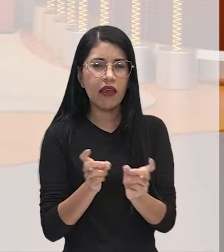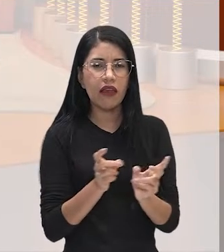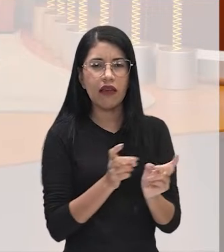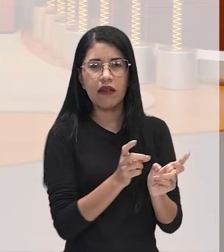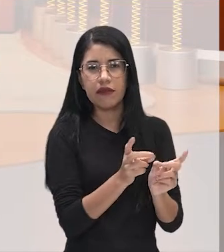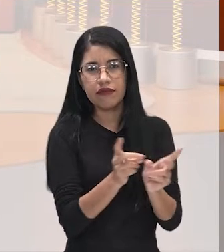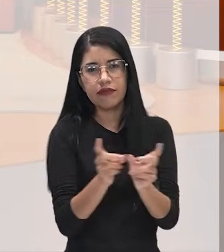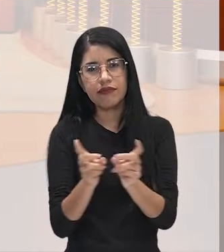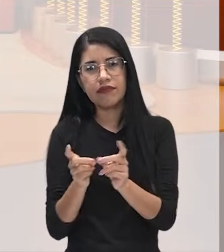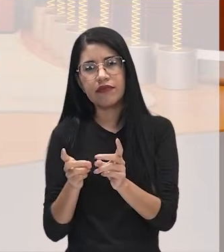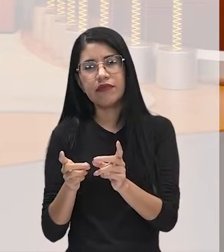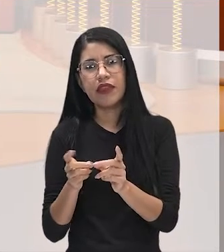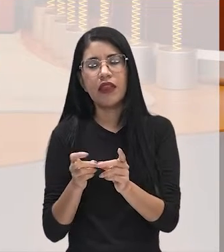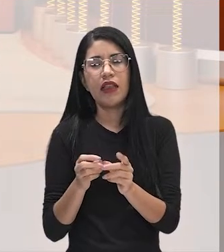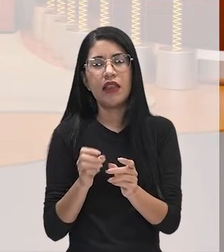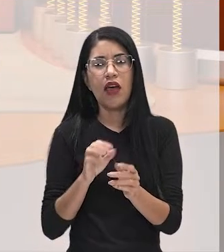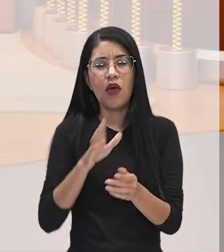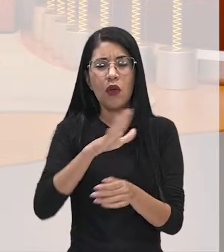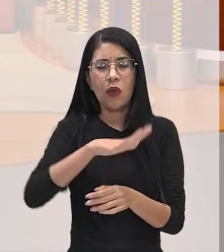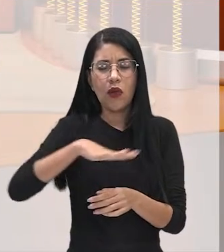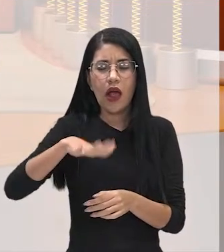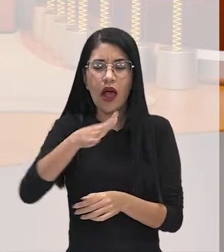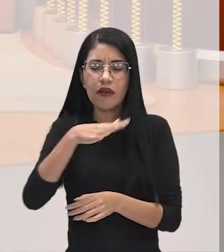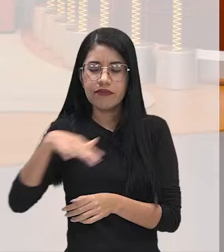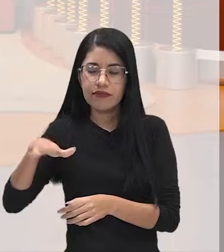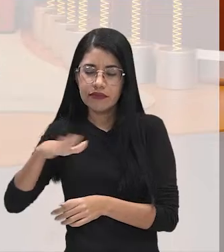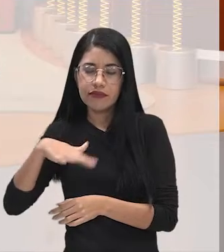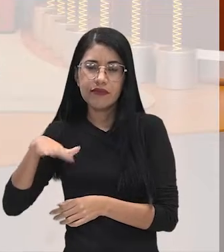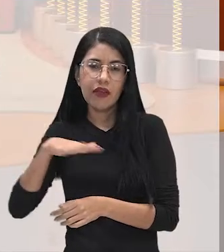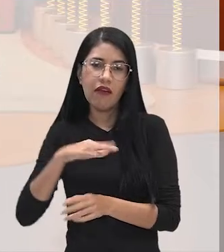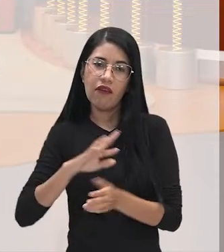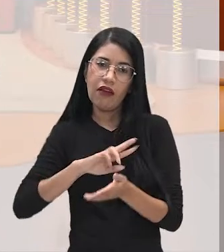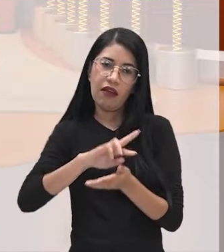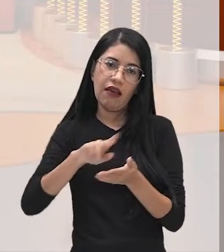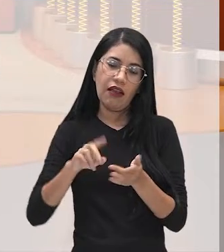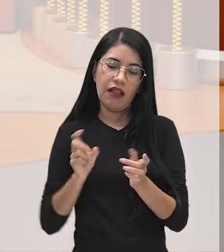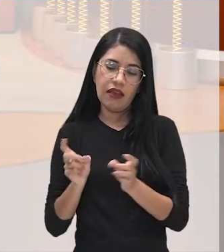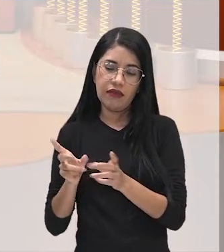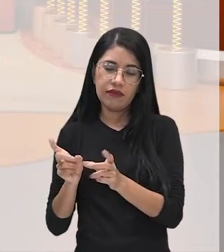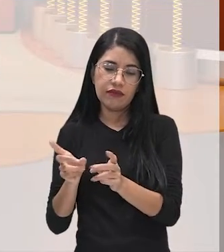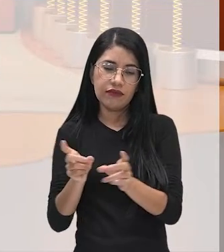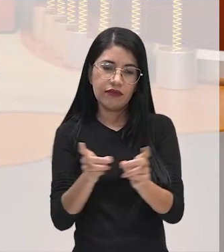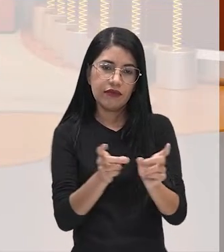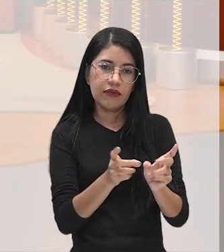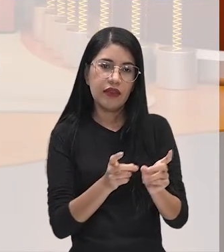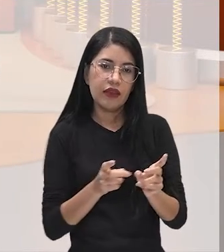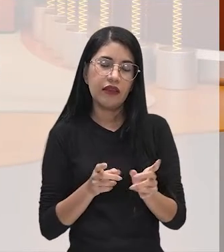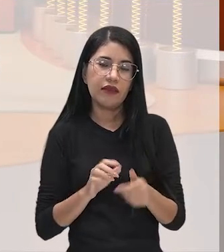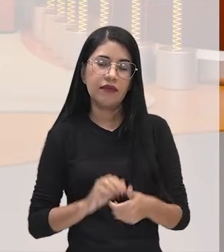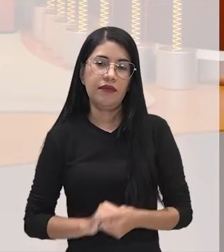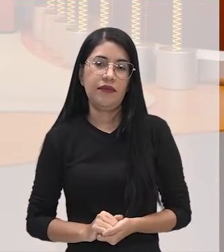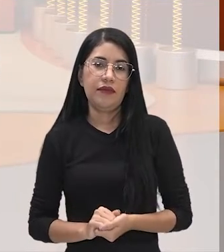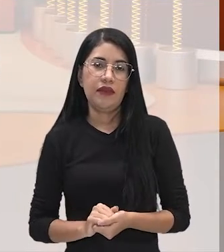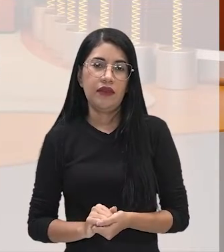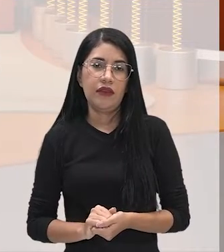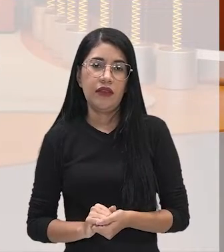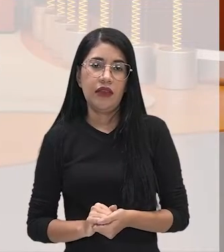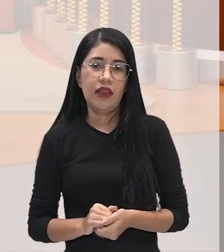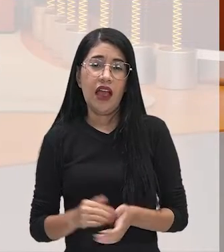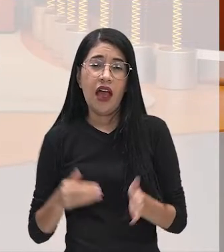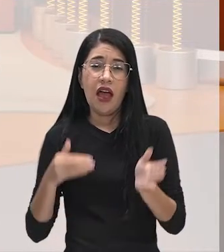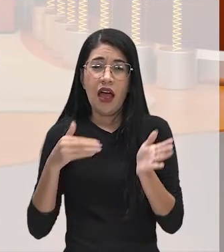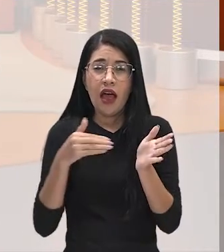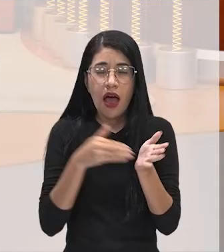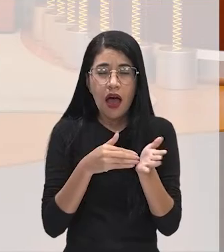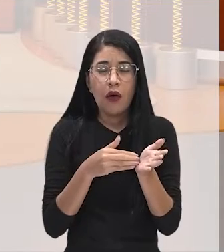produtos, ok? Para as várias regiões. Então, olha aí, acompanha comigo, desse mar Mediterrâneo. A última cidade que o